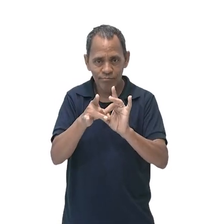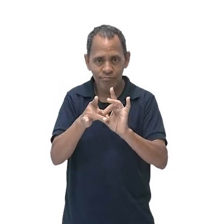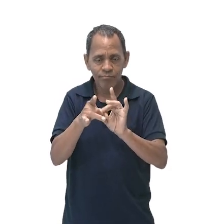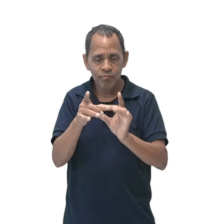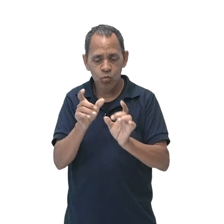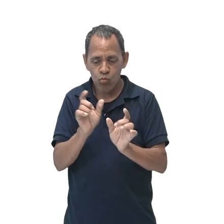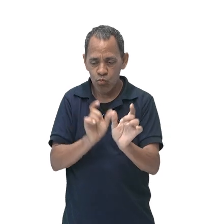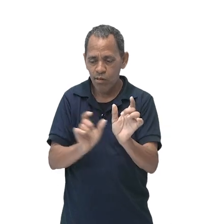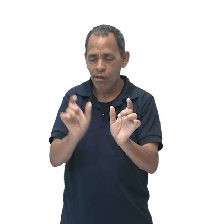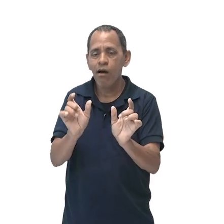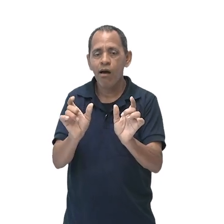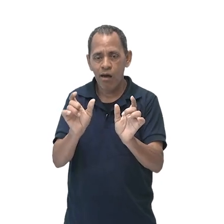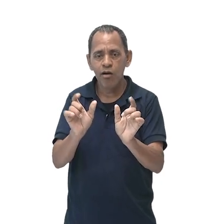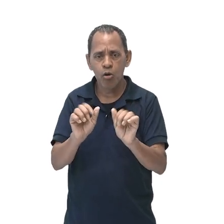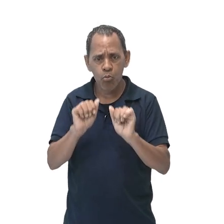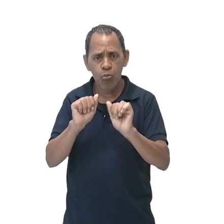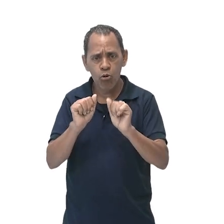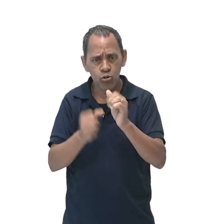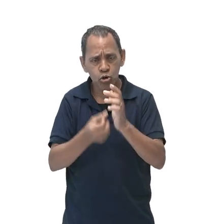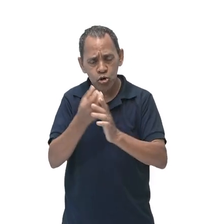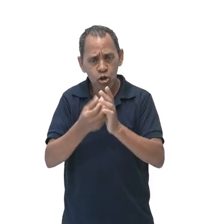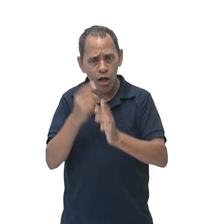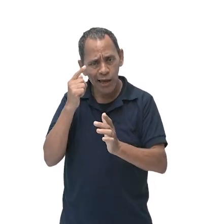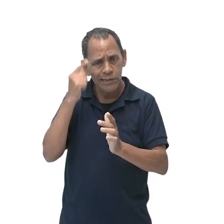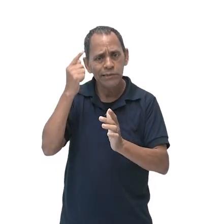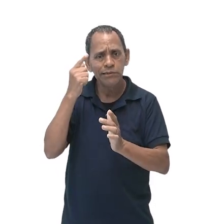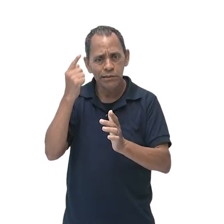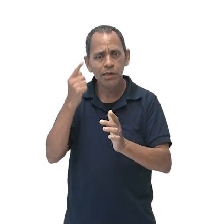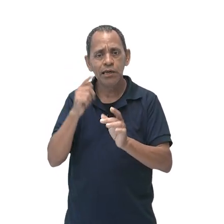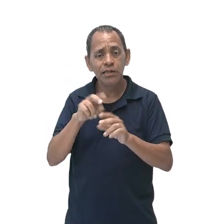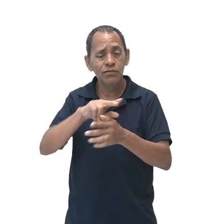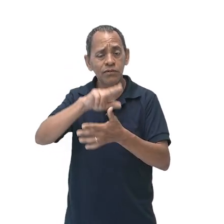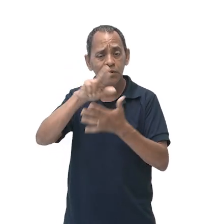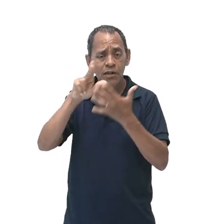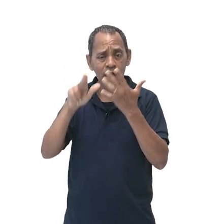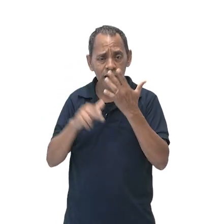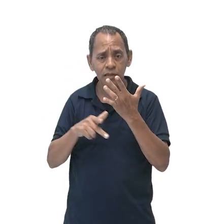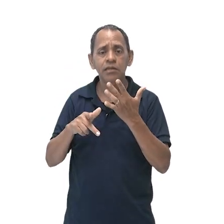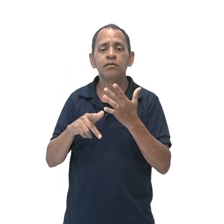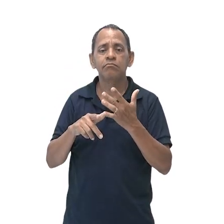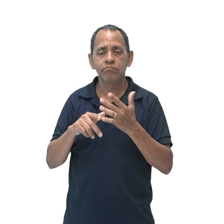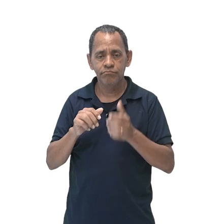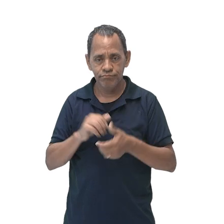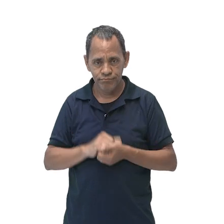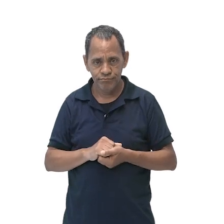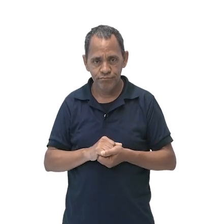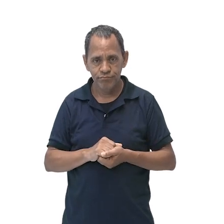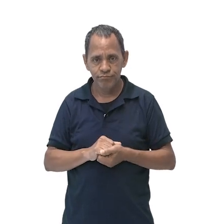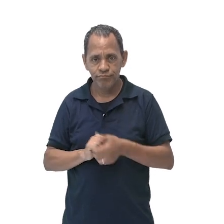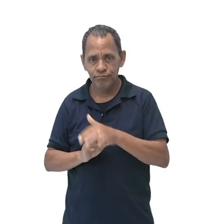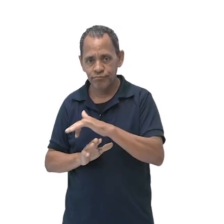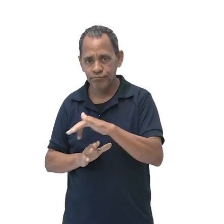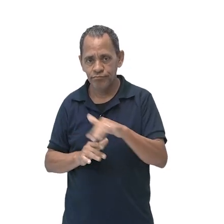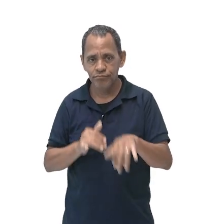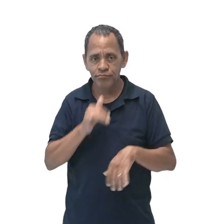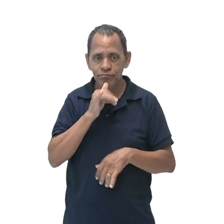estabelecer ideias diversas, como os exemplos que nós já acabamos de ver aqui. Ok? Vamos a mais um